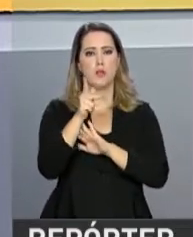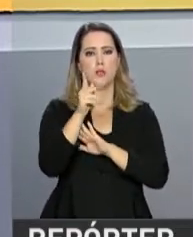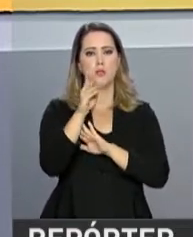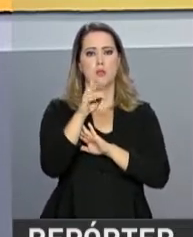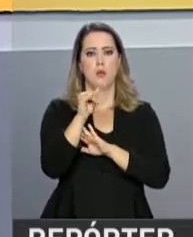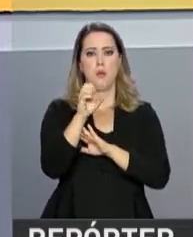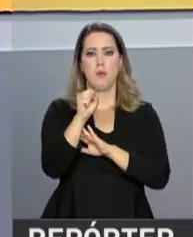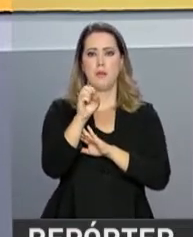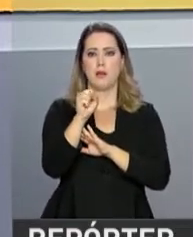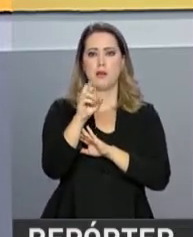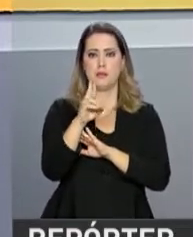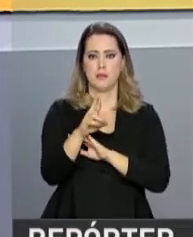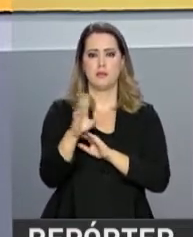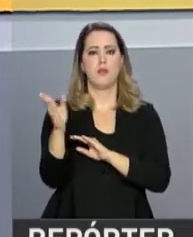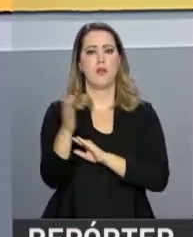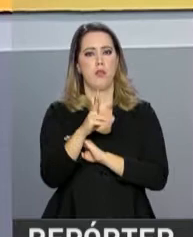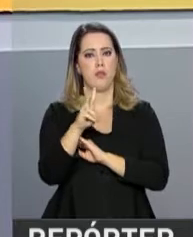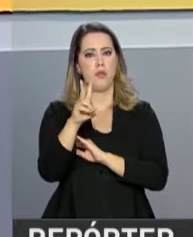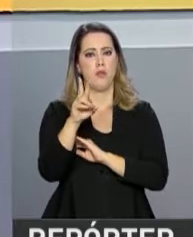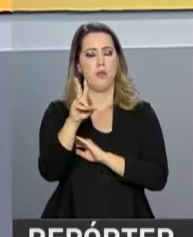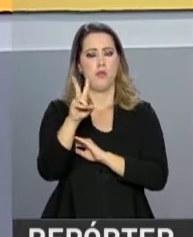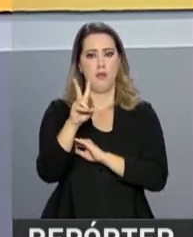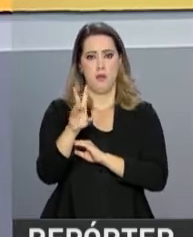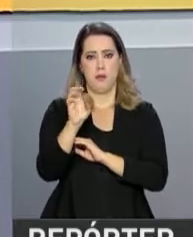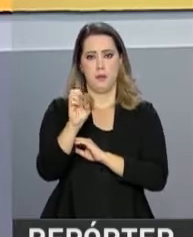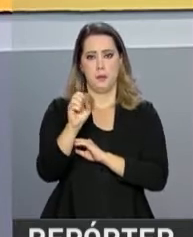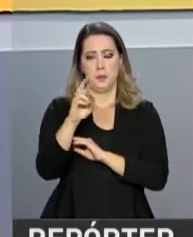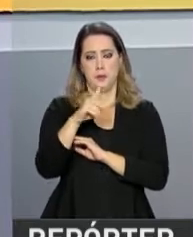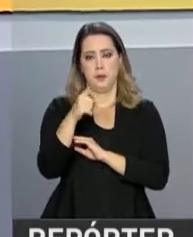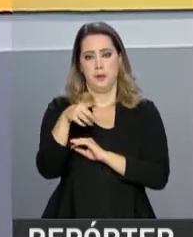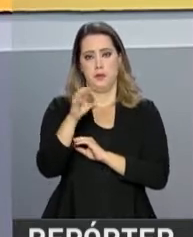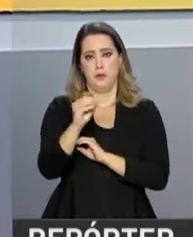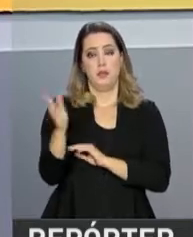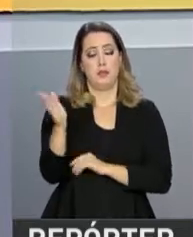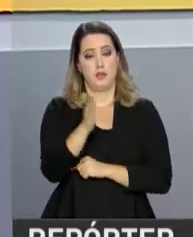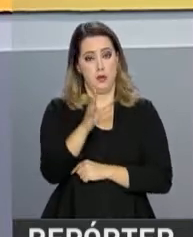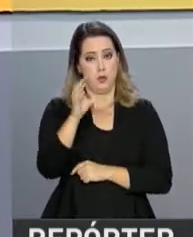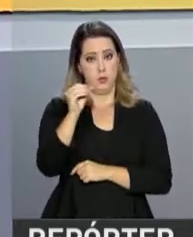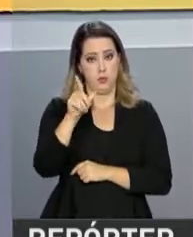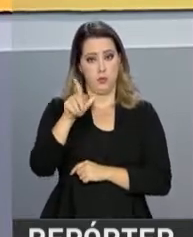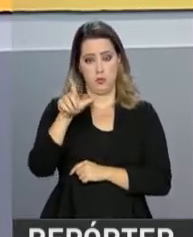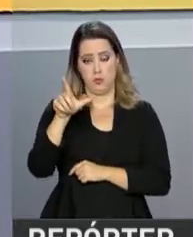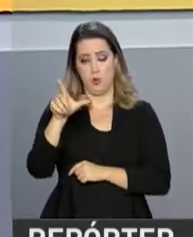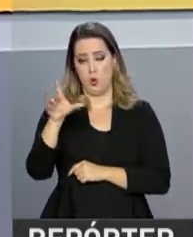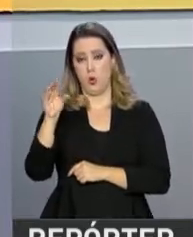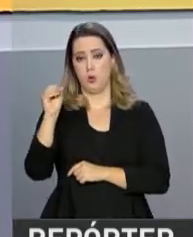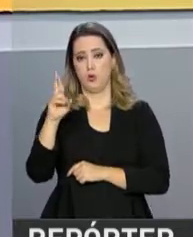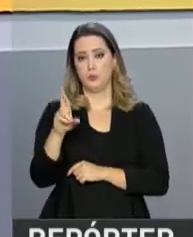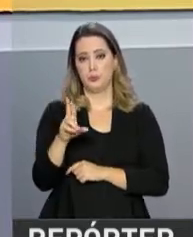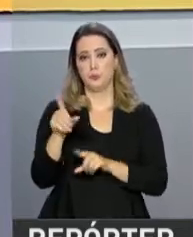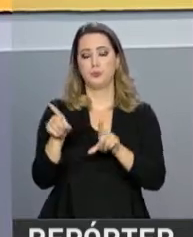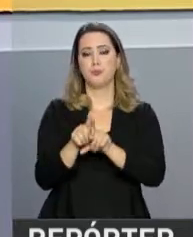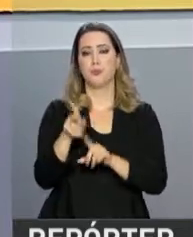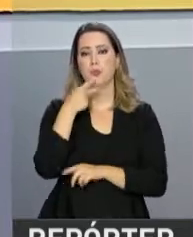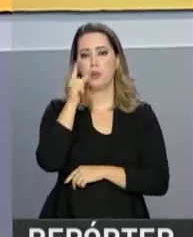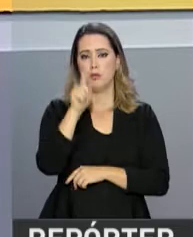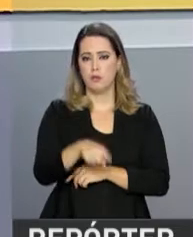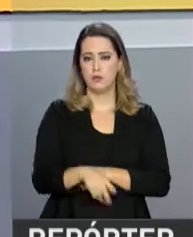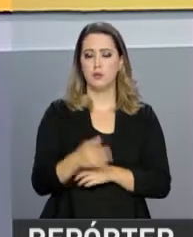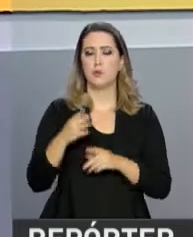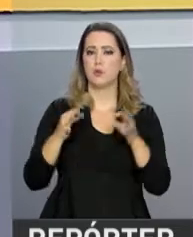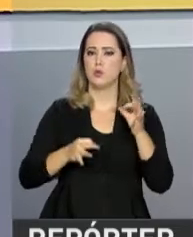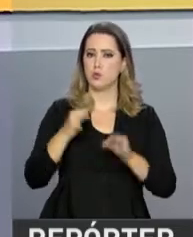Bresser, Verão e Collor. A advogada-geral da União, Gleice Mendonça, falou sobre a medida que, segundo ela, vai